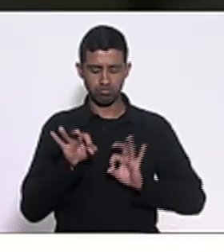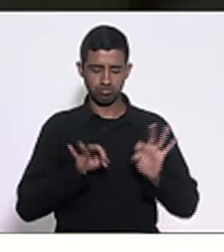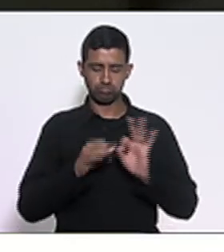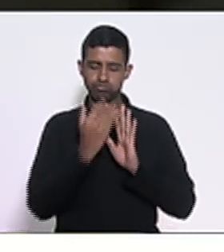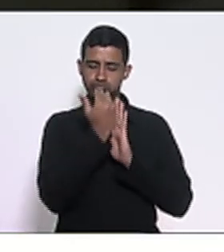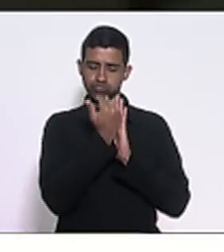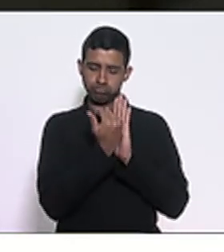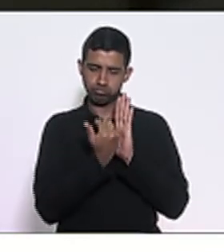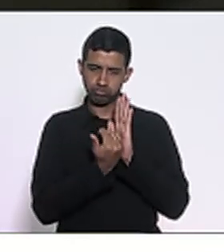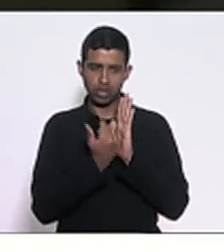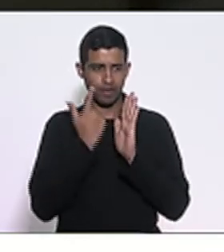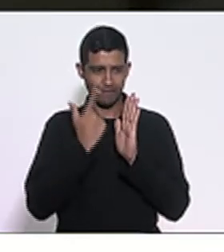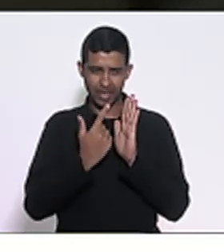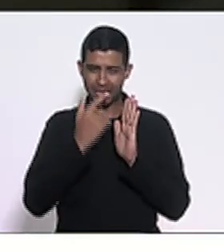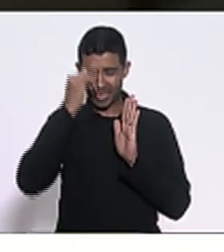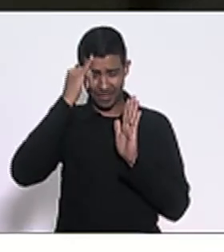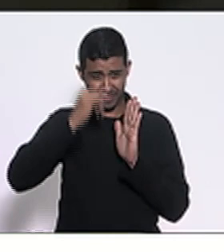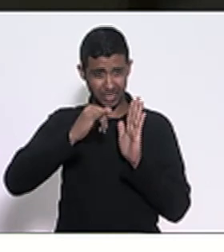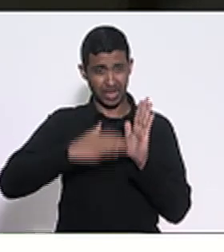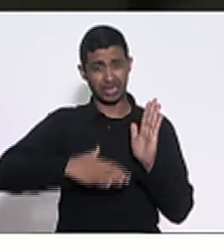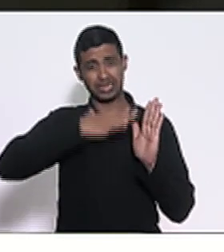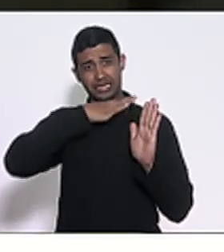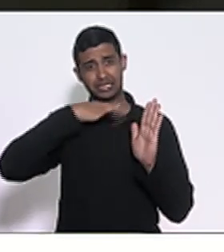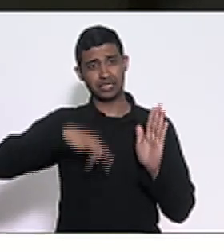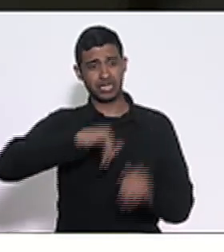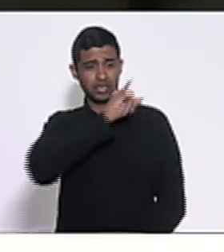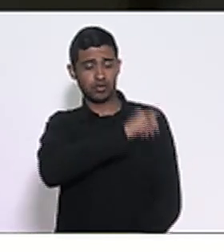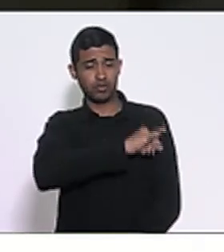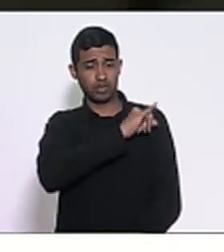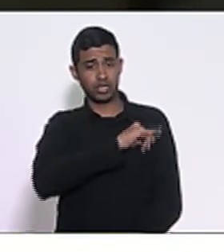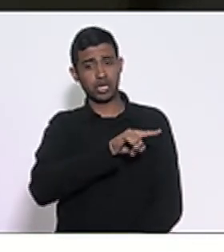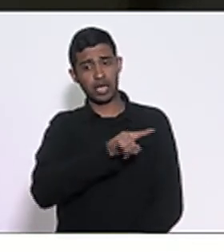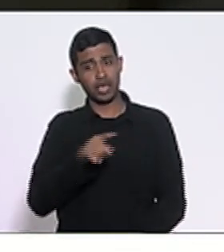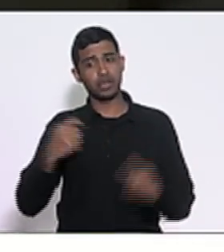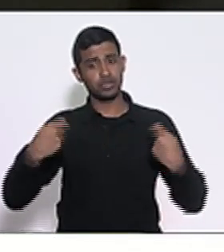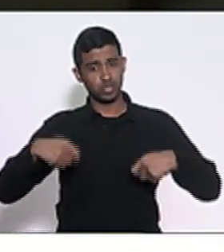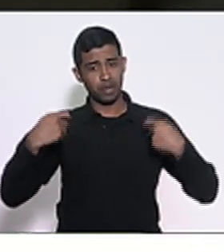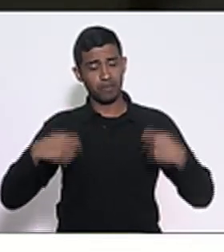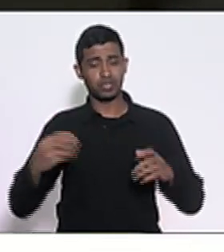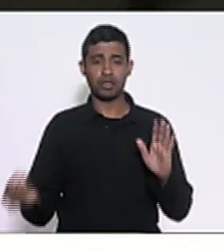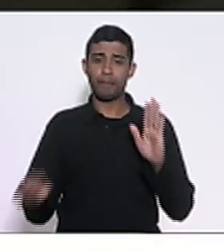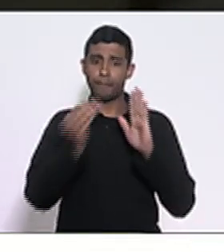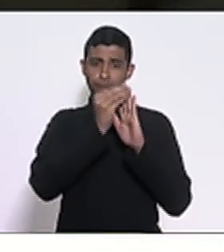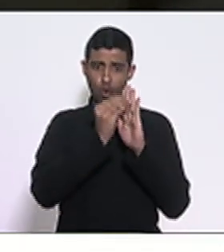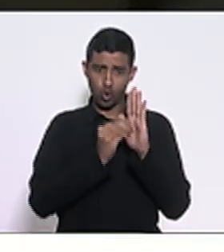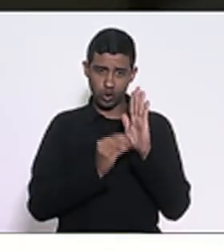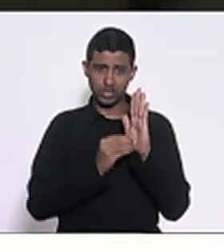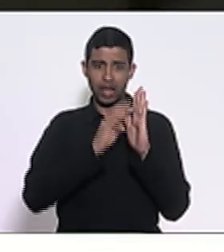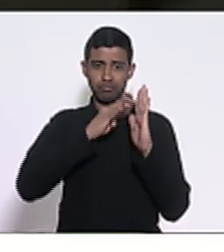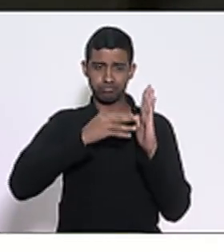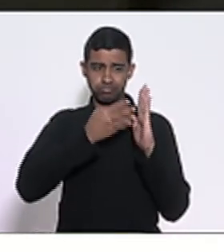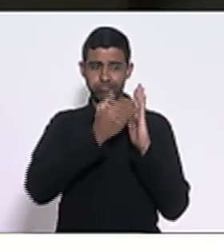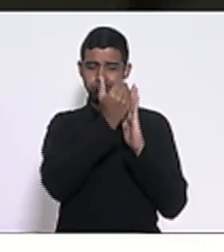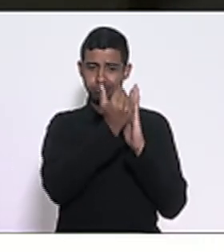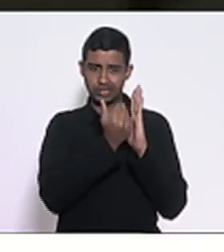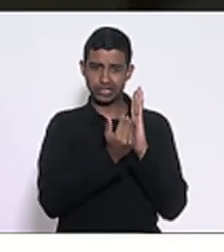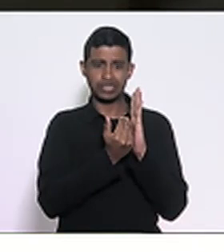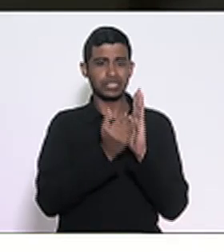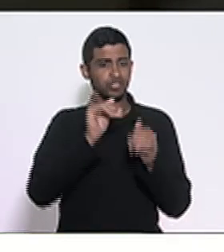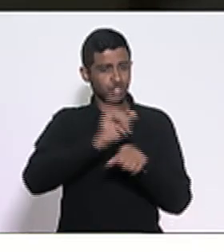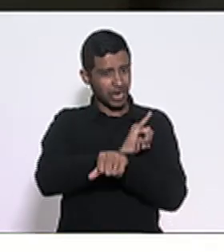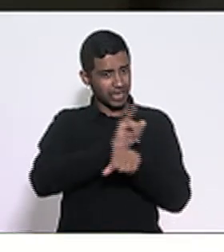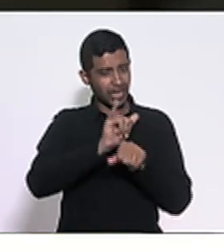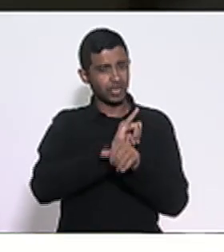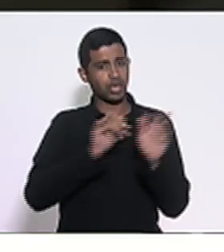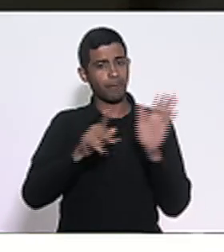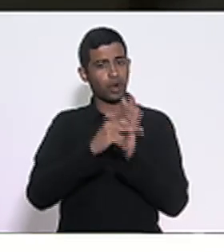de enfrentamento da crise que o Rio de Janeiro está, tem que incluir dentro da sua agenda o papel estratégico do Proderj.